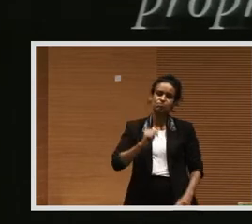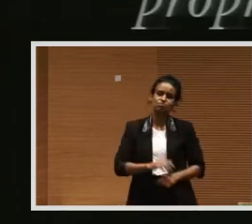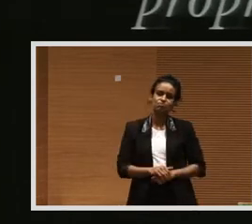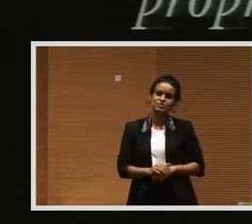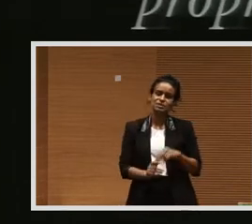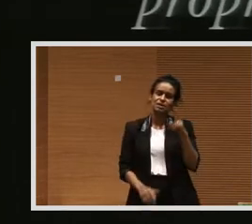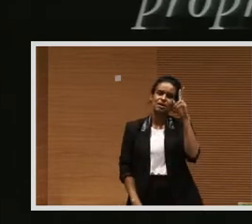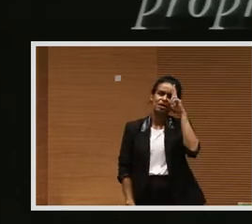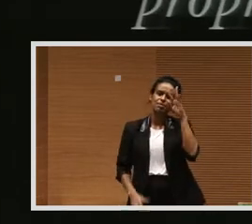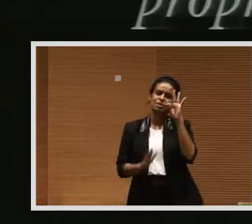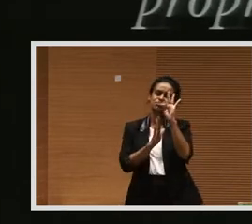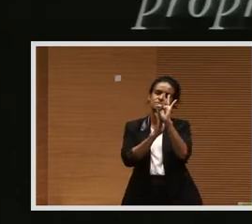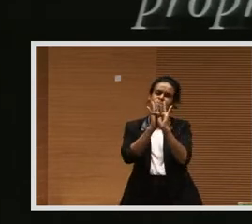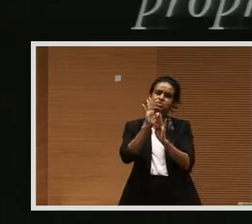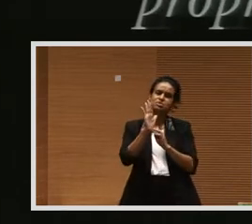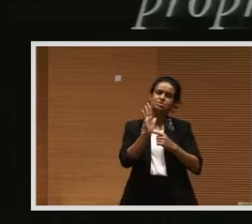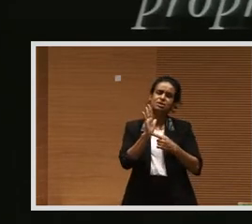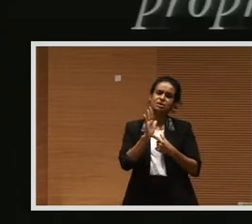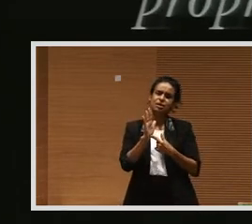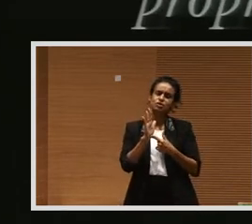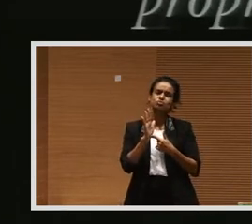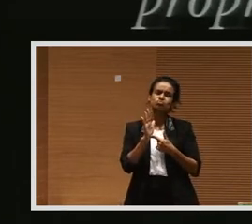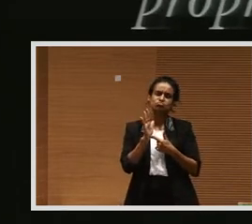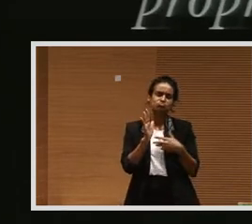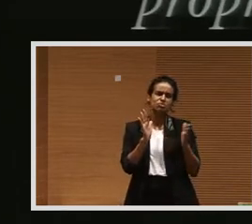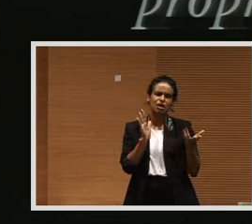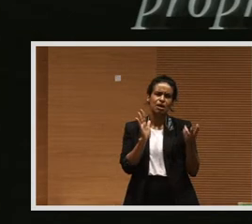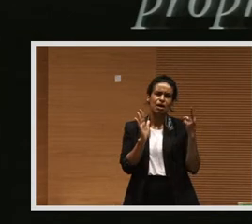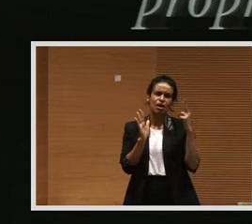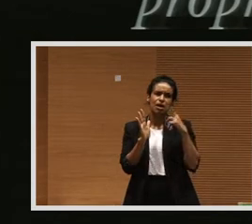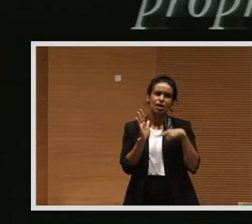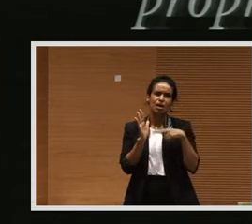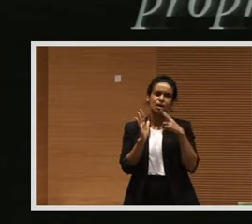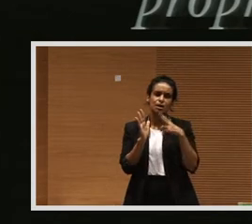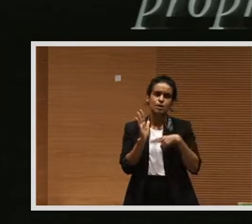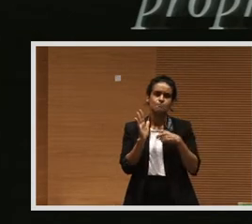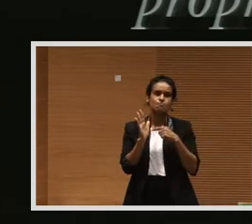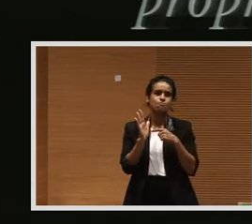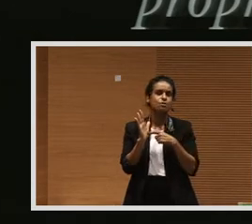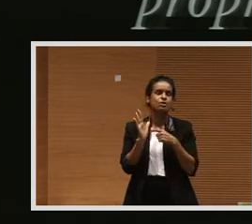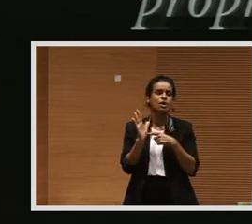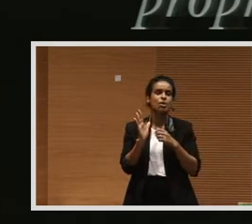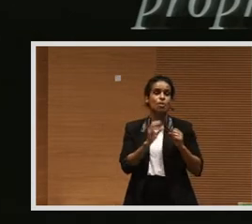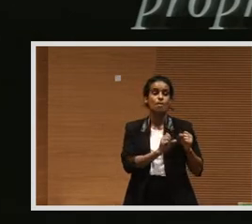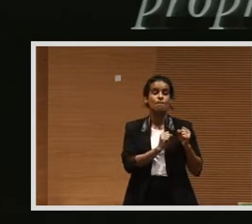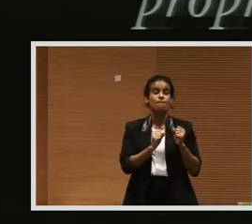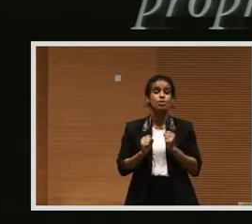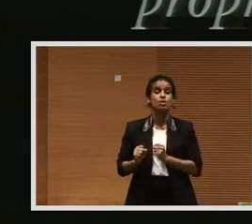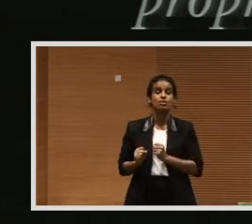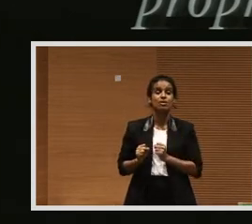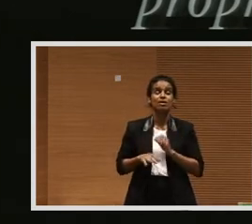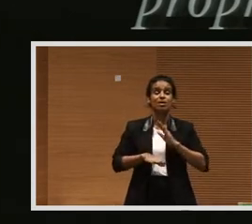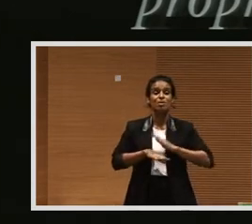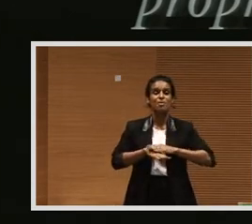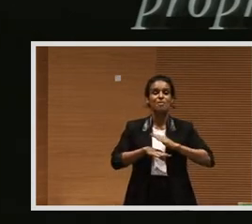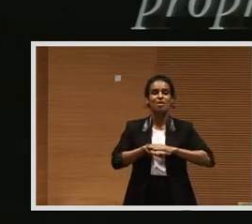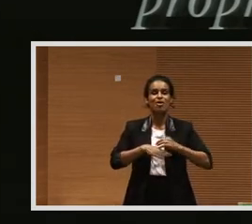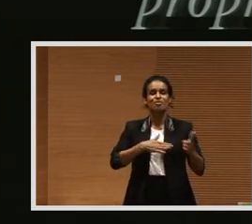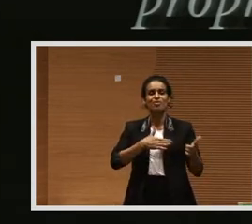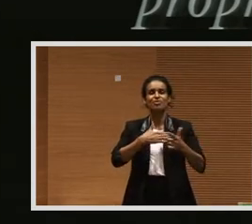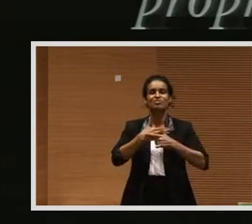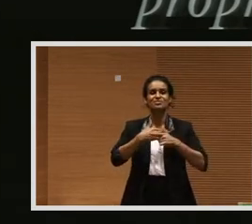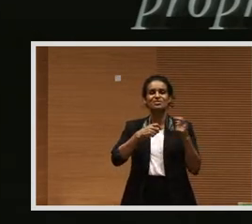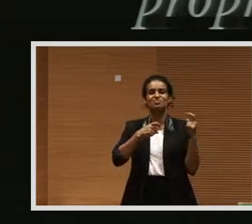de algum texto que eu já tinha lido que fala sobre o poder médico. E como esse poder